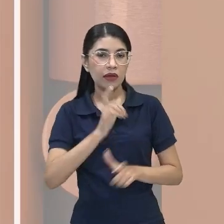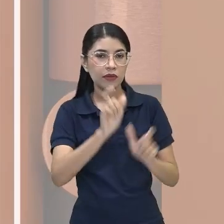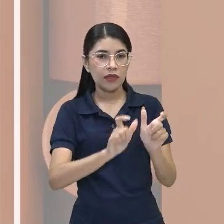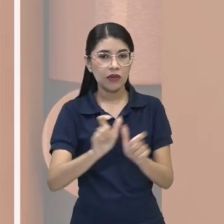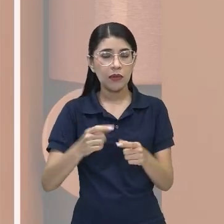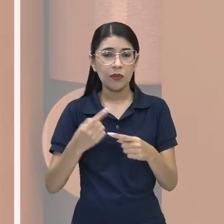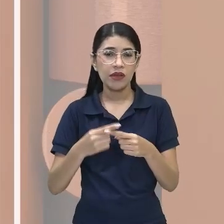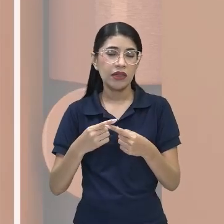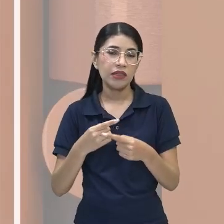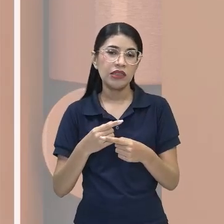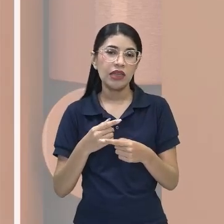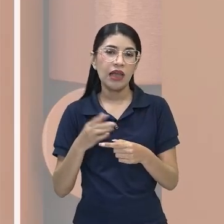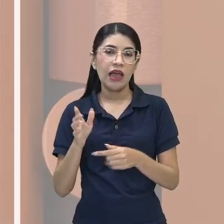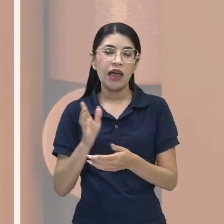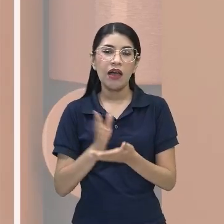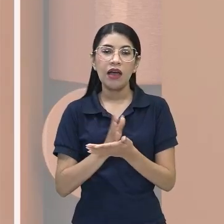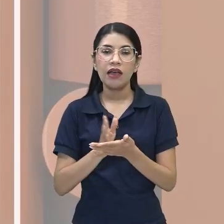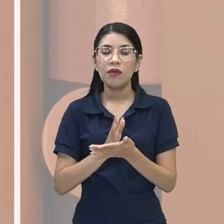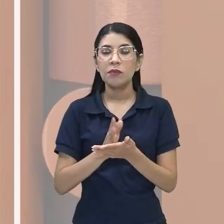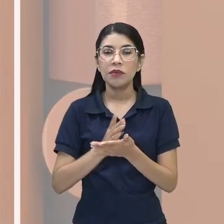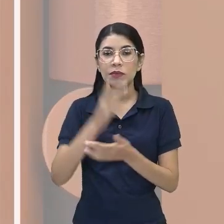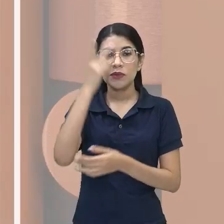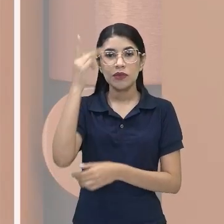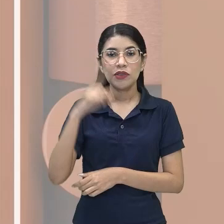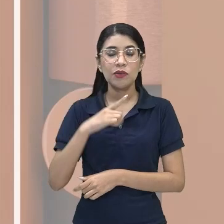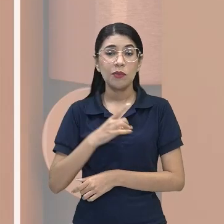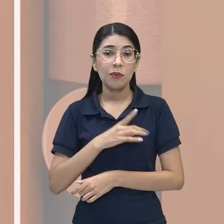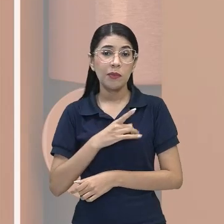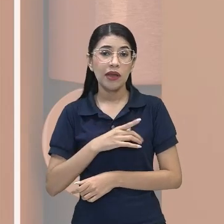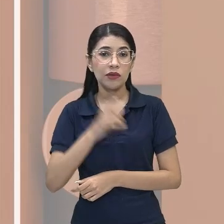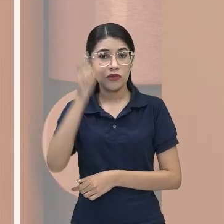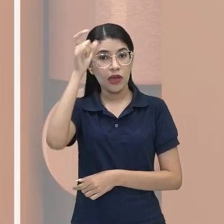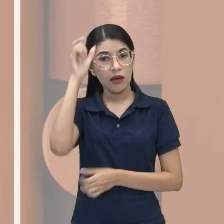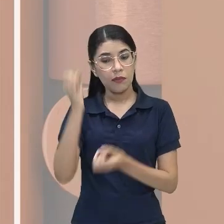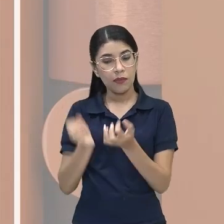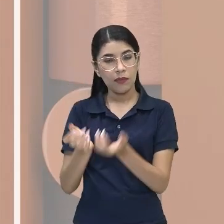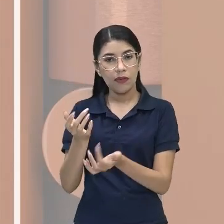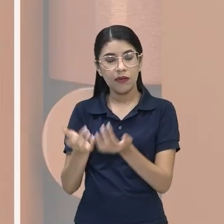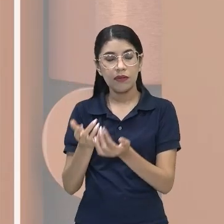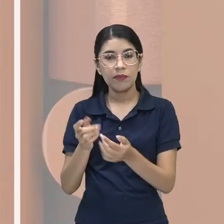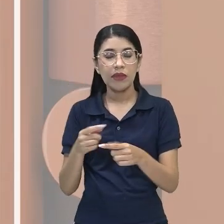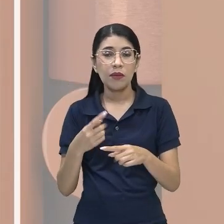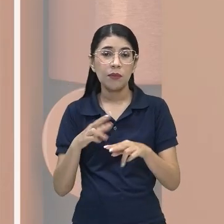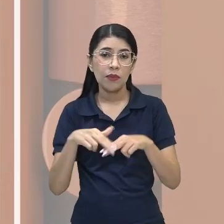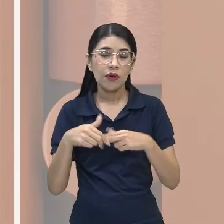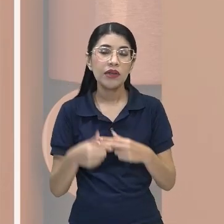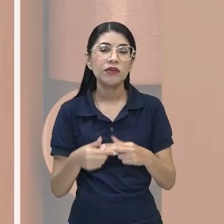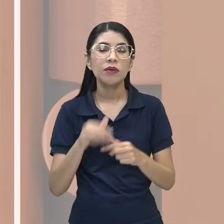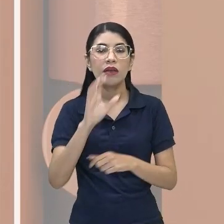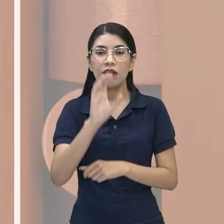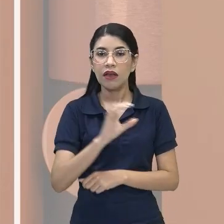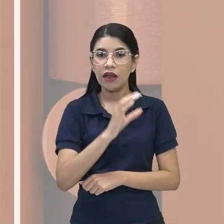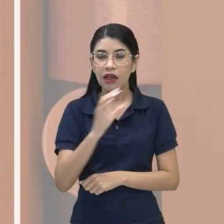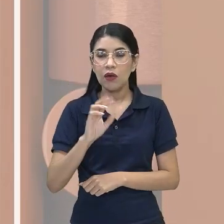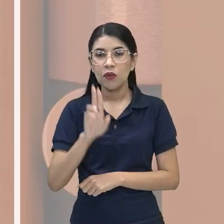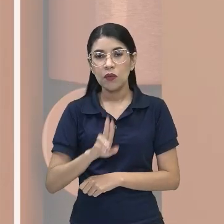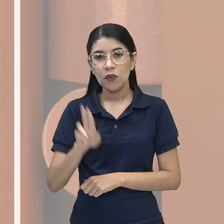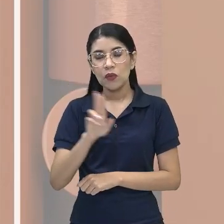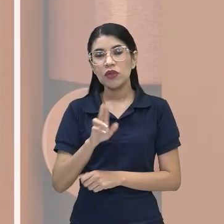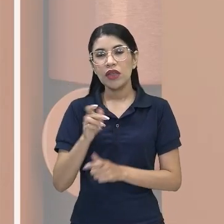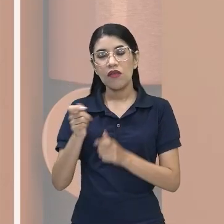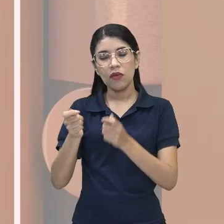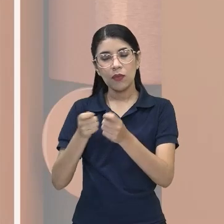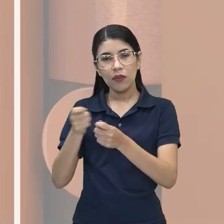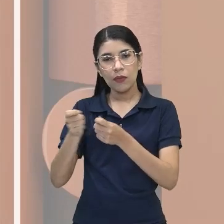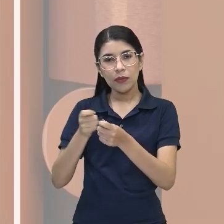de você ir para o inferno, então é muito melhor você obedecer aos princípios da igreja, e a igreja usava desse poder ideológico para controlar